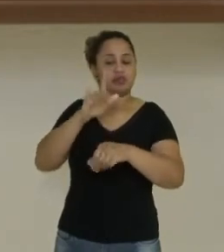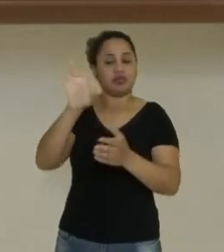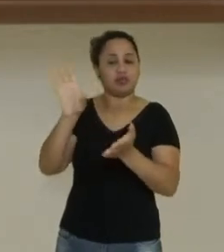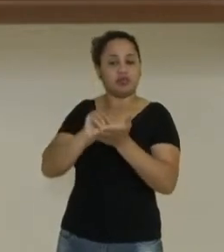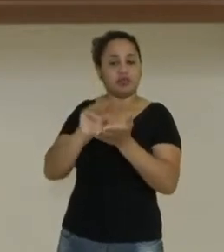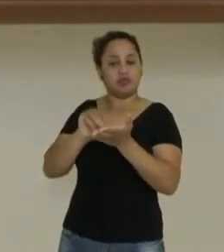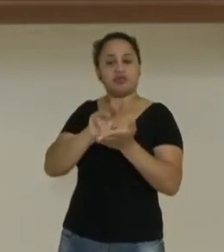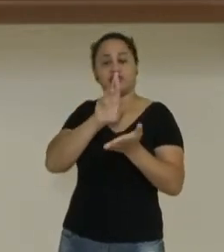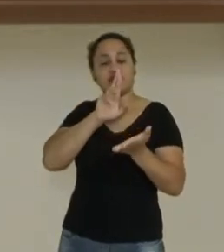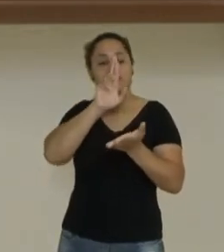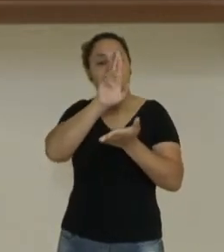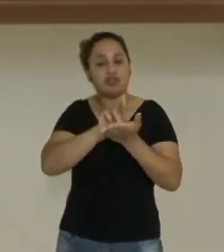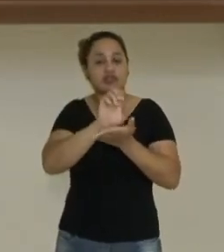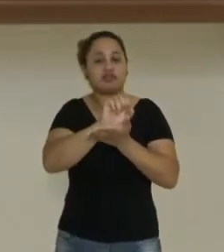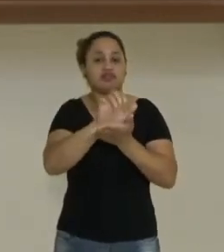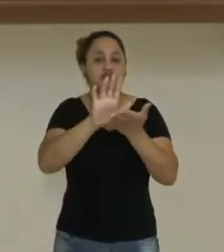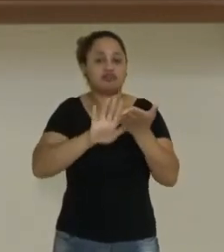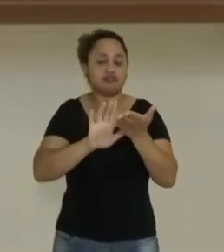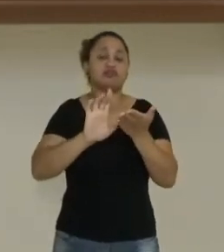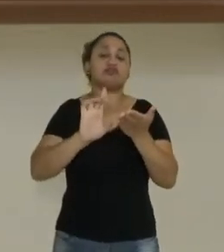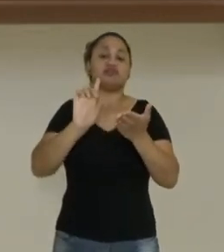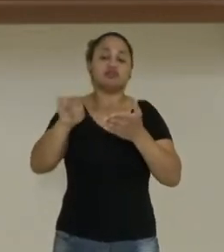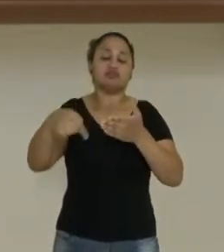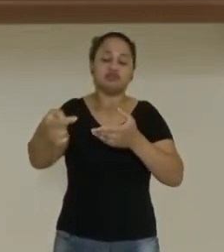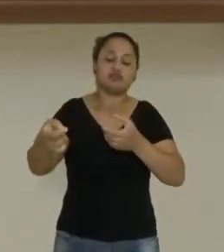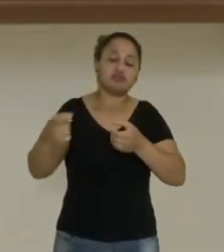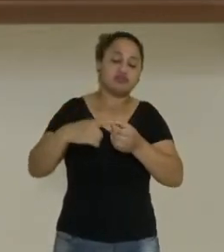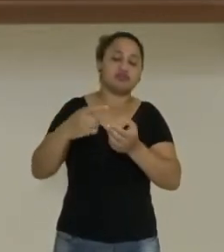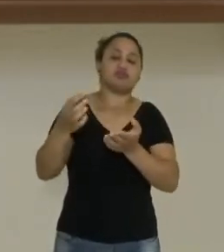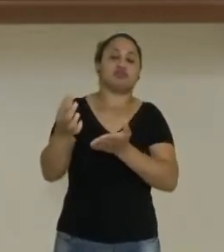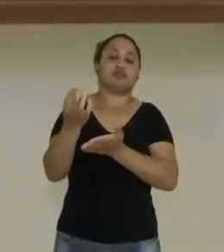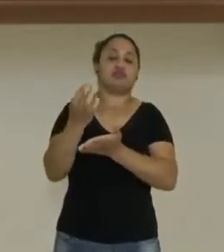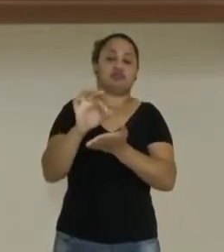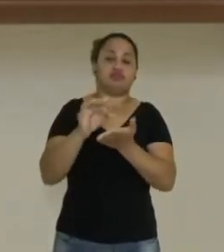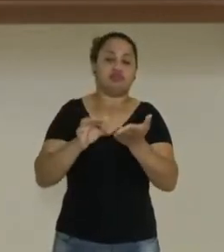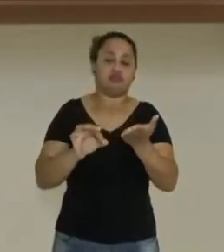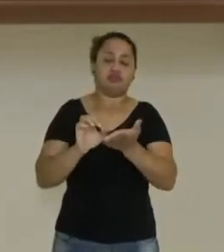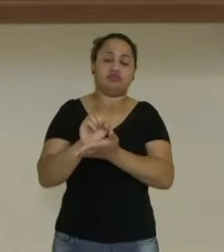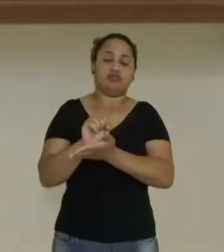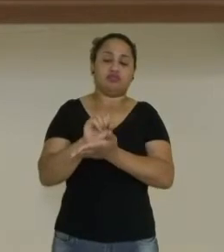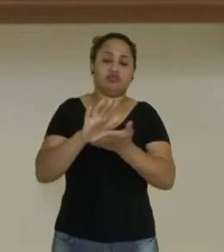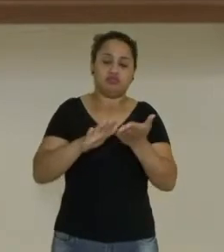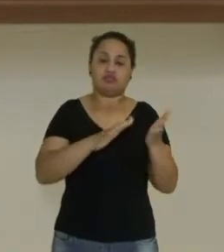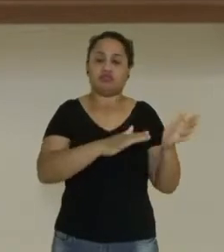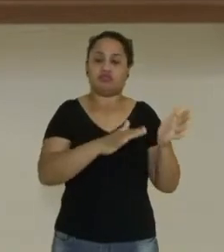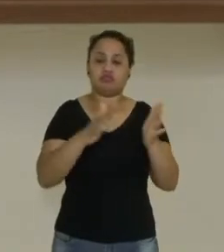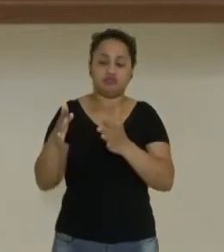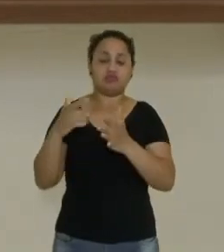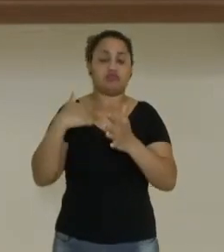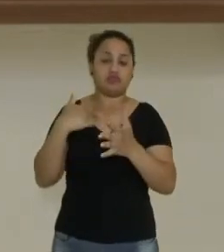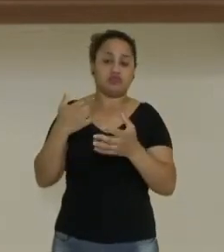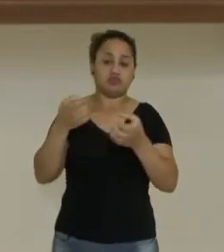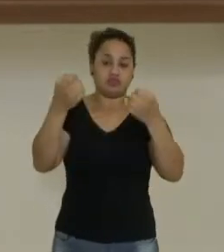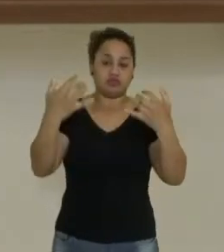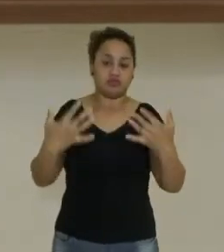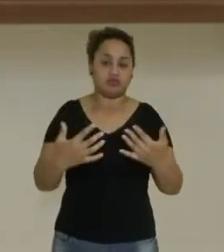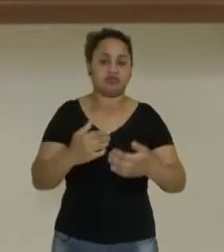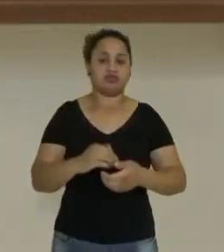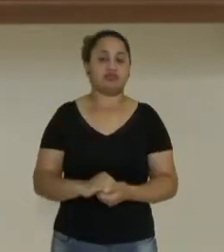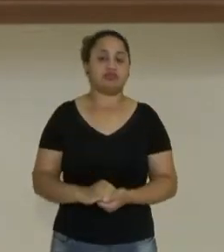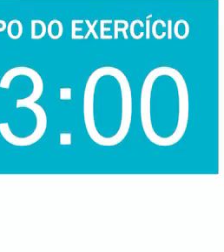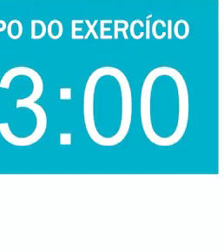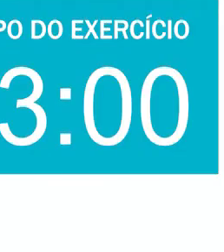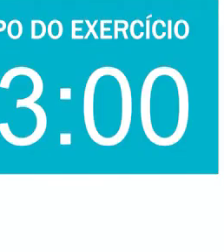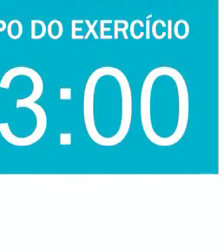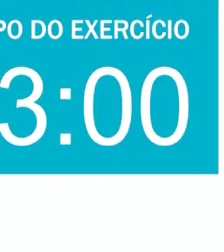caderno e já tentar resolver para que nós retornemos com o passo a passo da resolução.